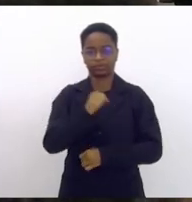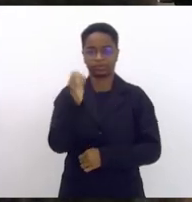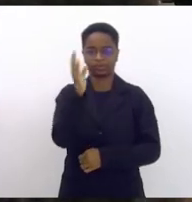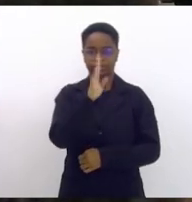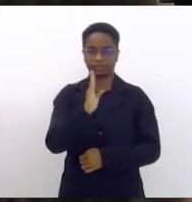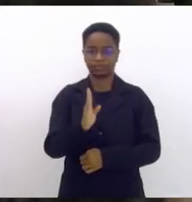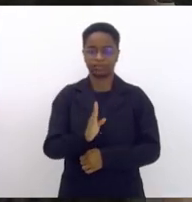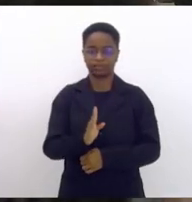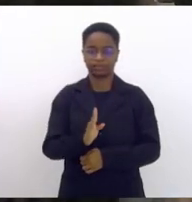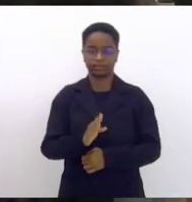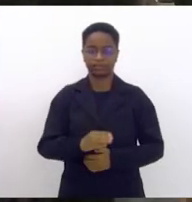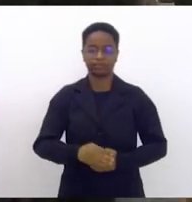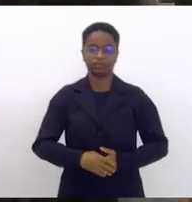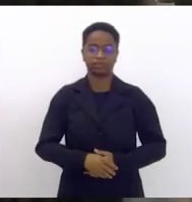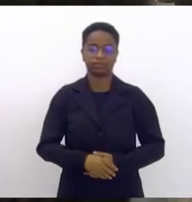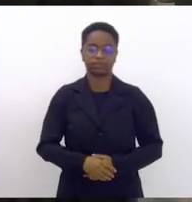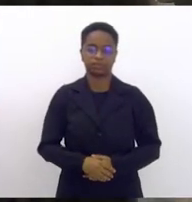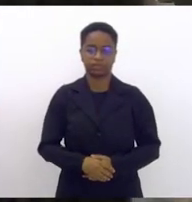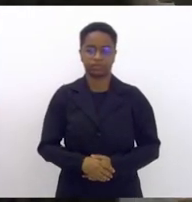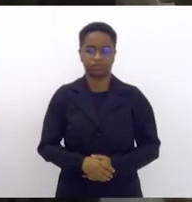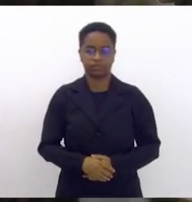Amada Brasil